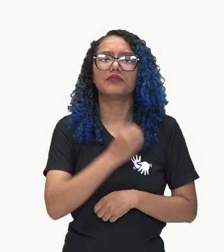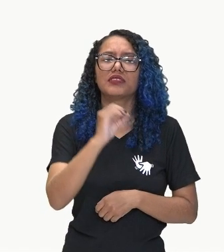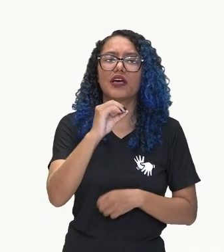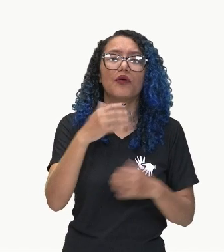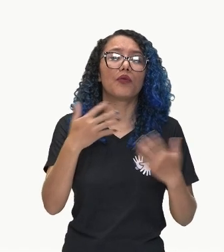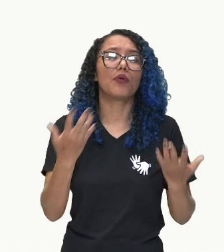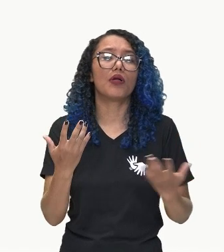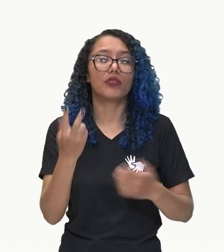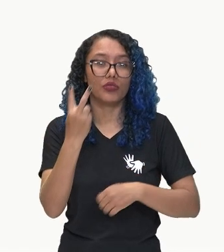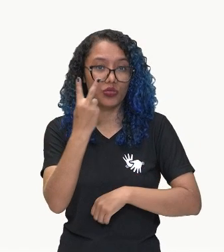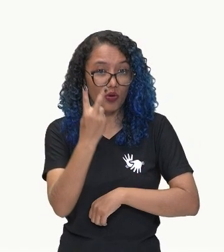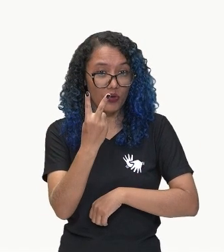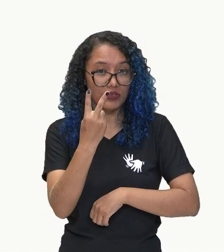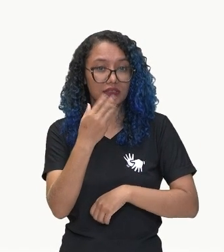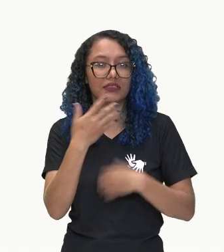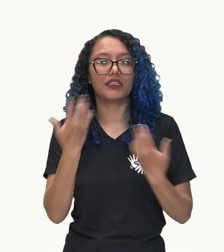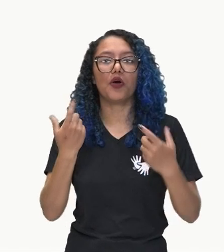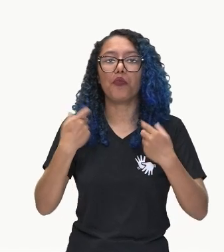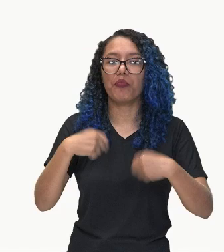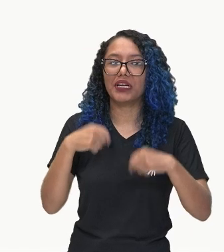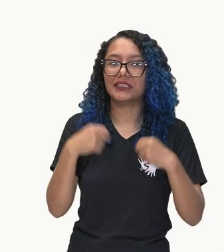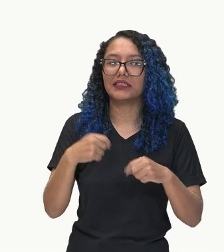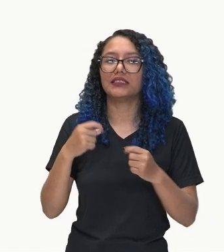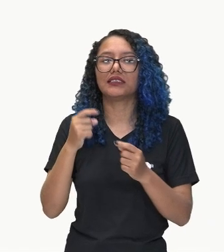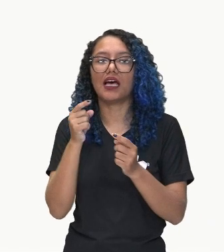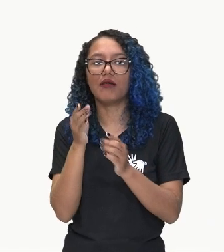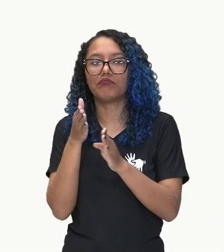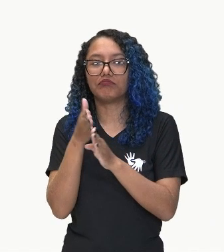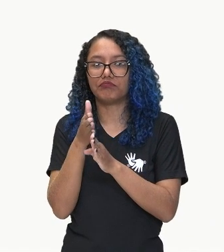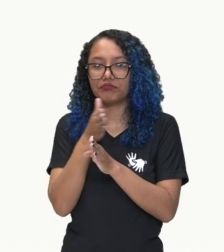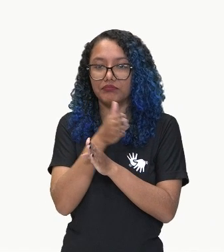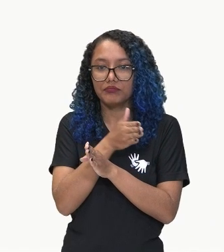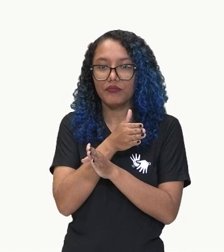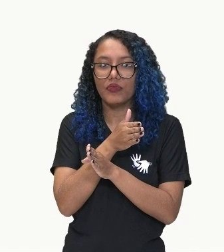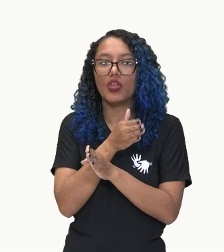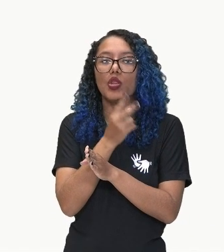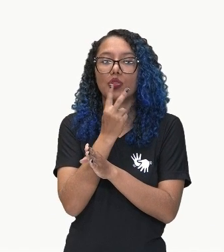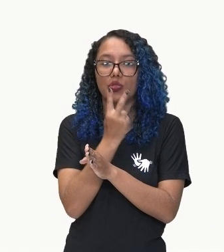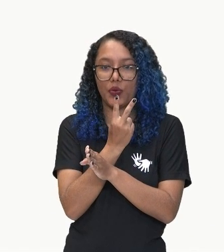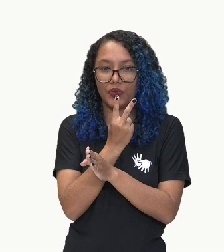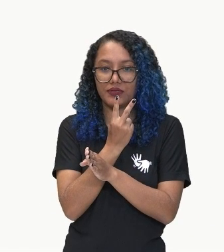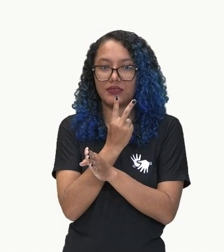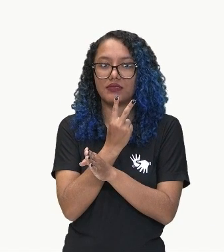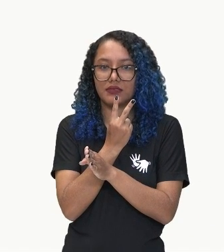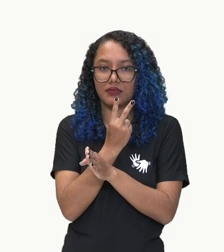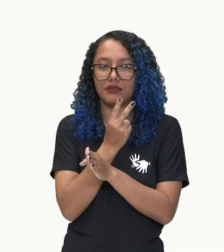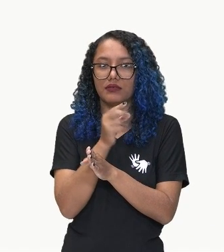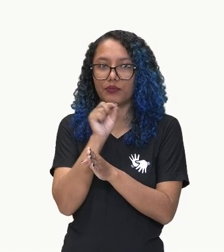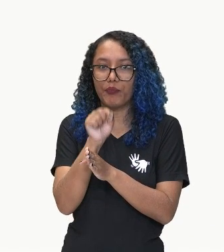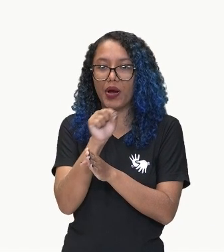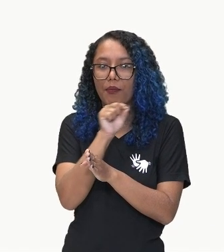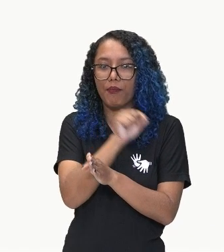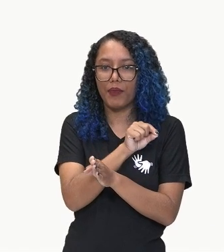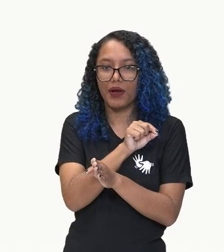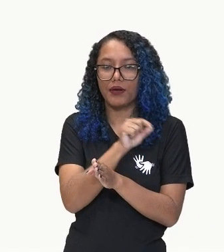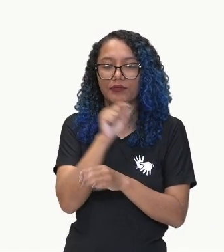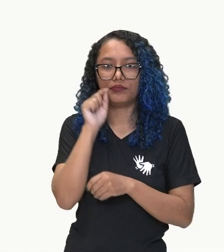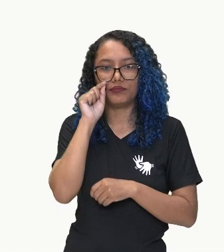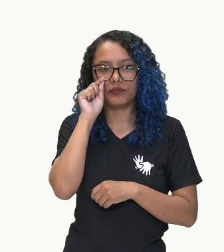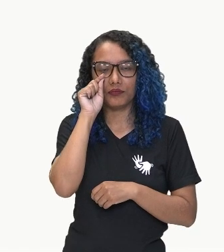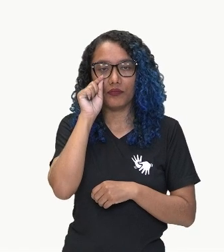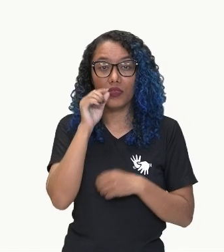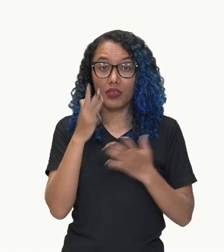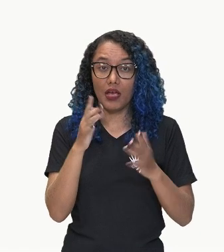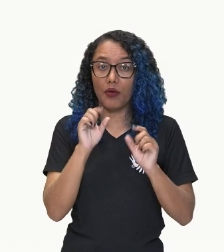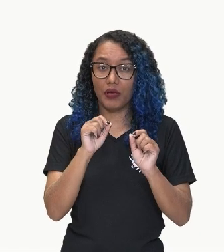irão aparecer 2 casas. Nós teremos 2 números após a vírgula. Para você não colocar a vírgula em